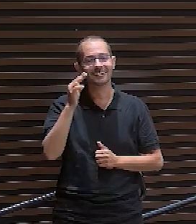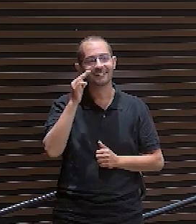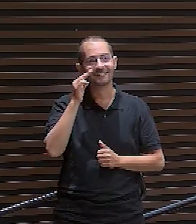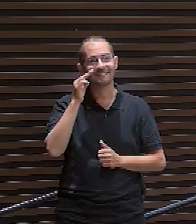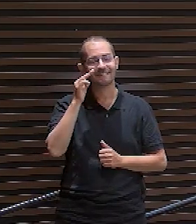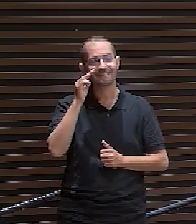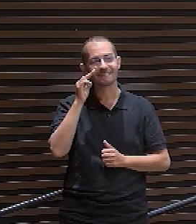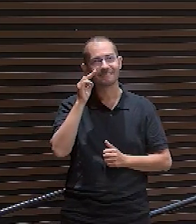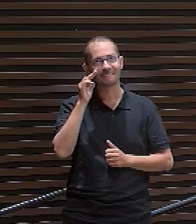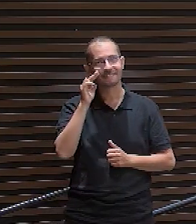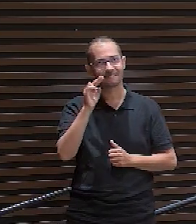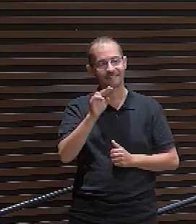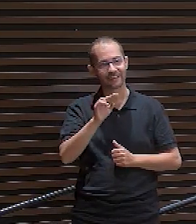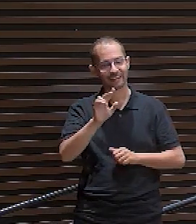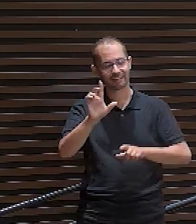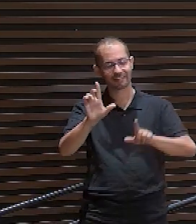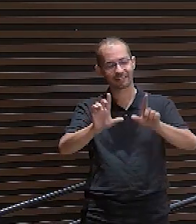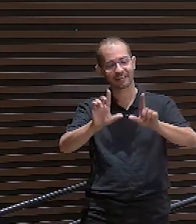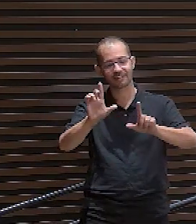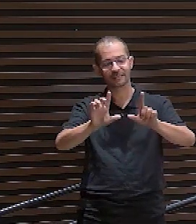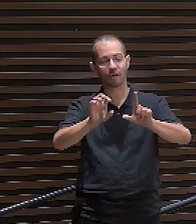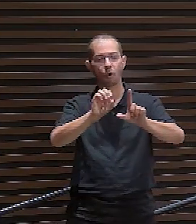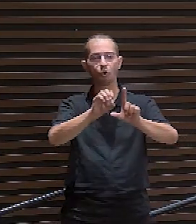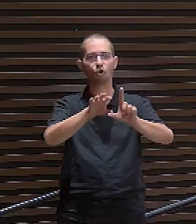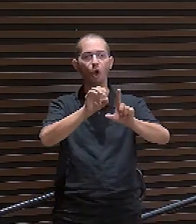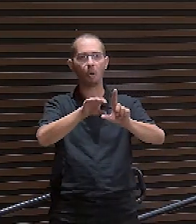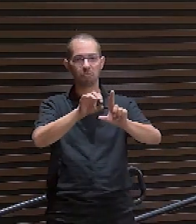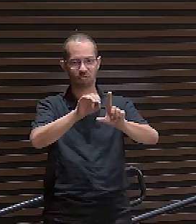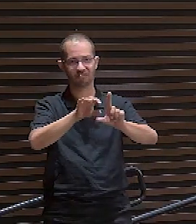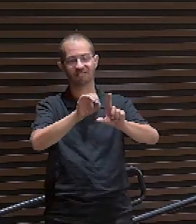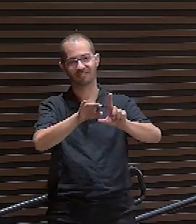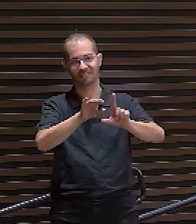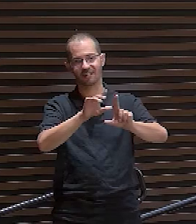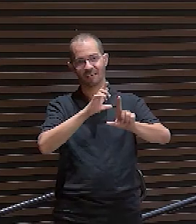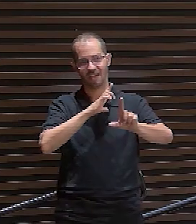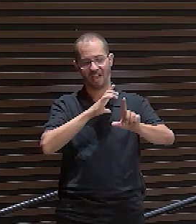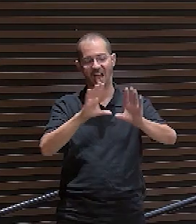no domingo à noite, chamado Fantástico.